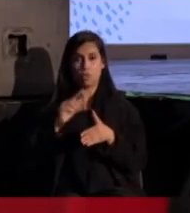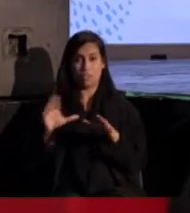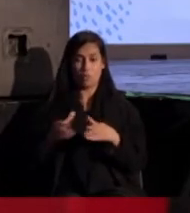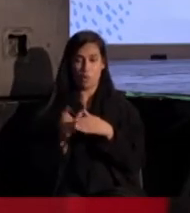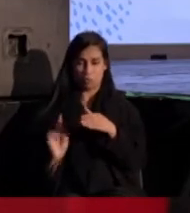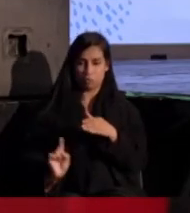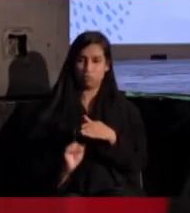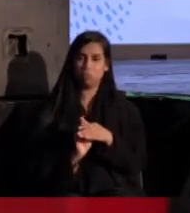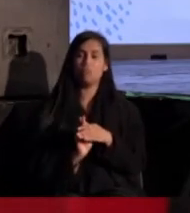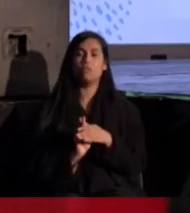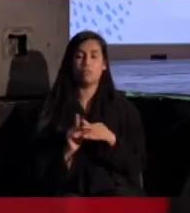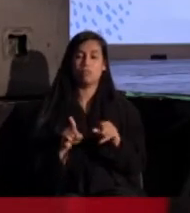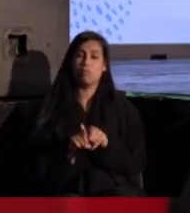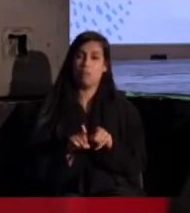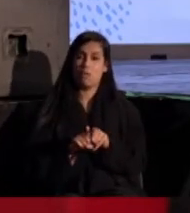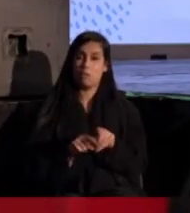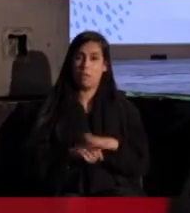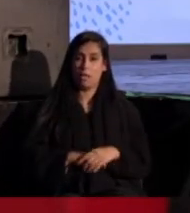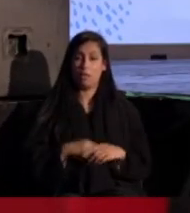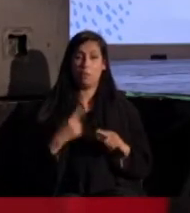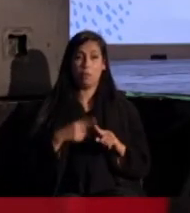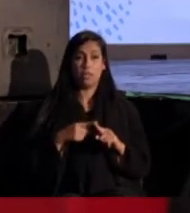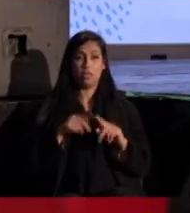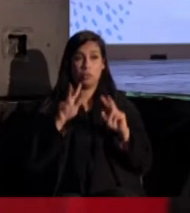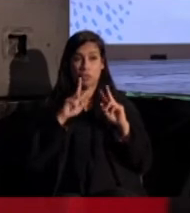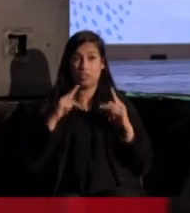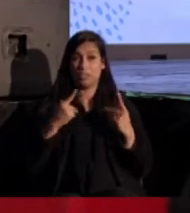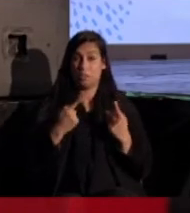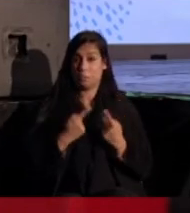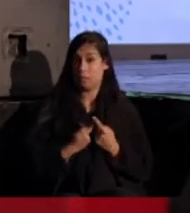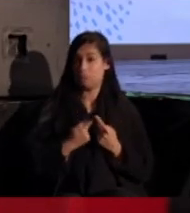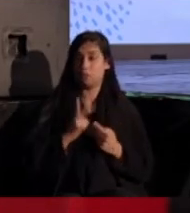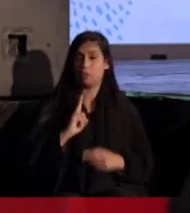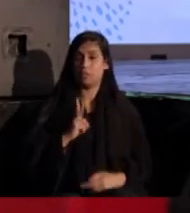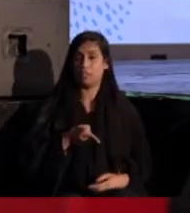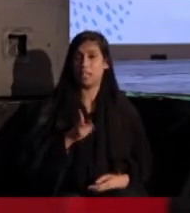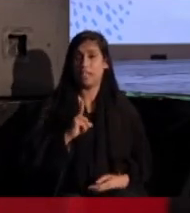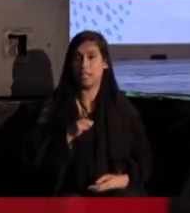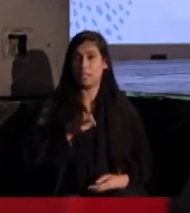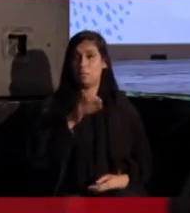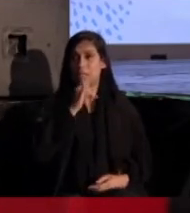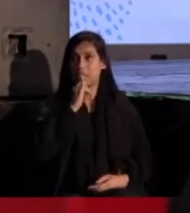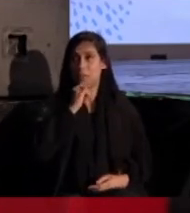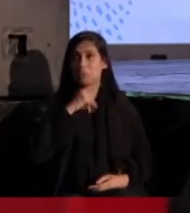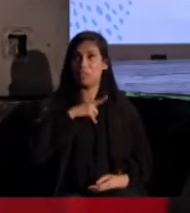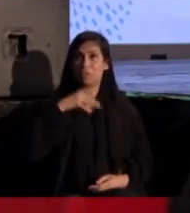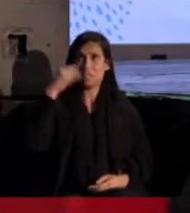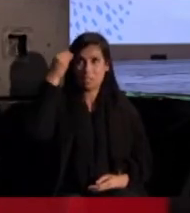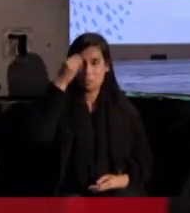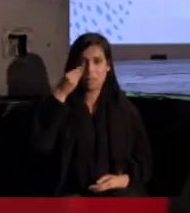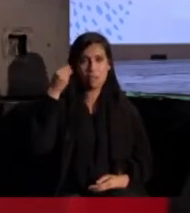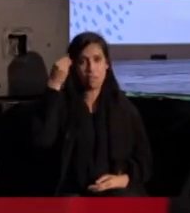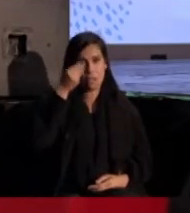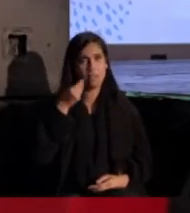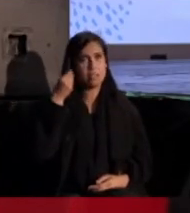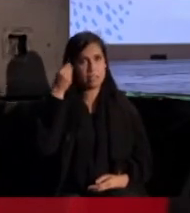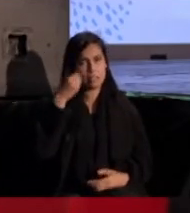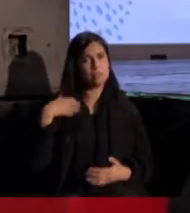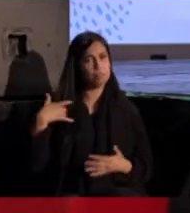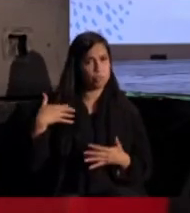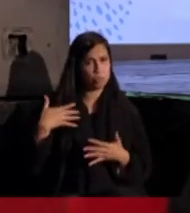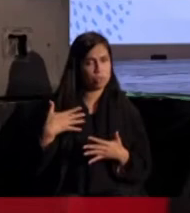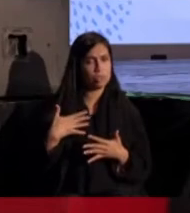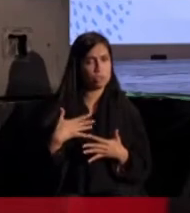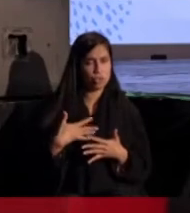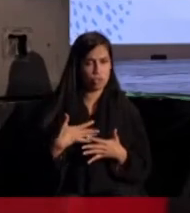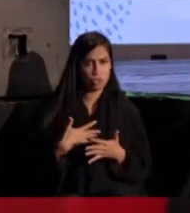Aquilo que o Saramago chama de experiências que tiveram deformações, Saramago faz referências